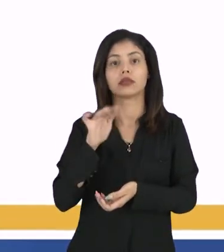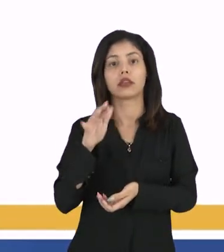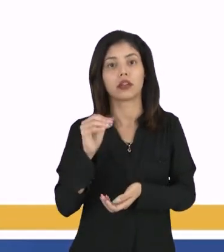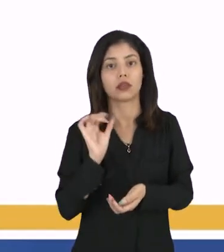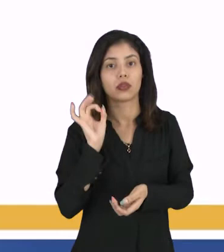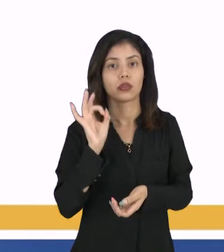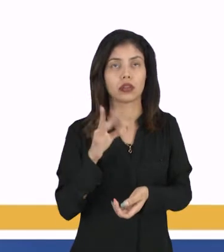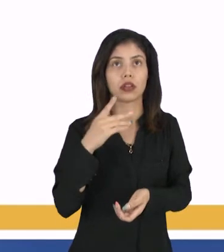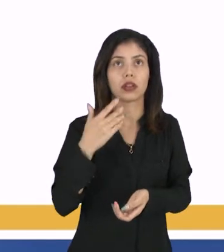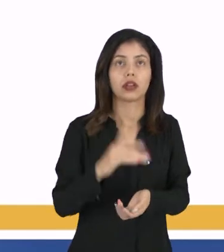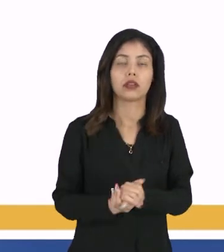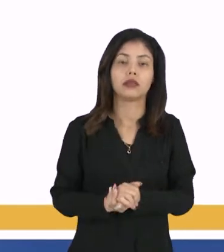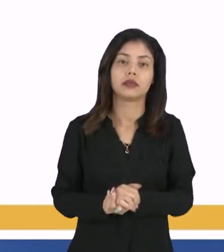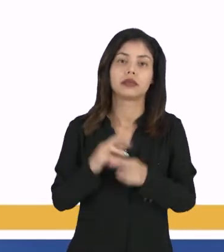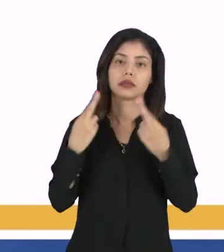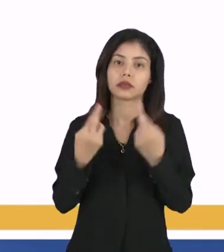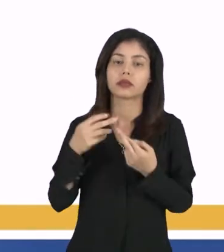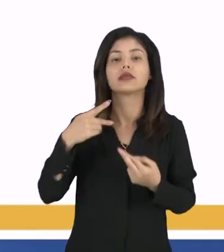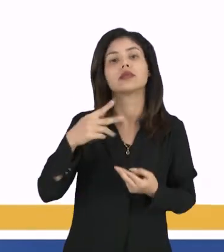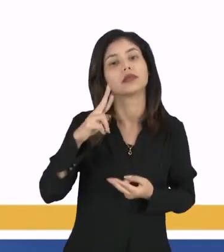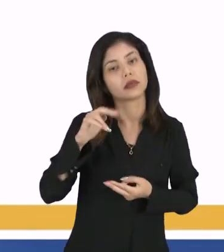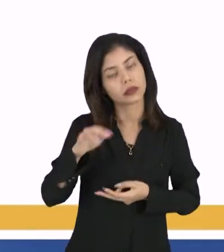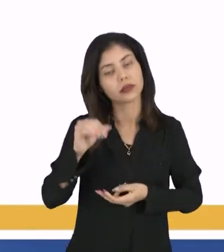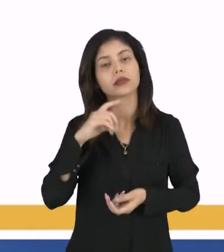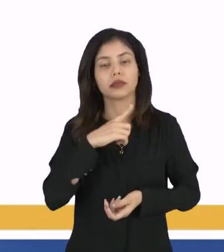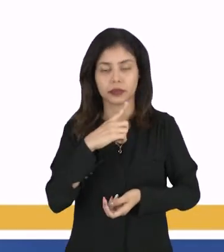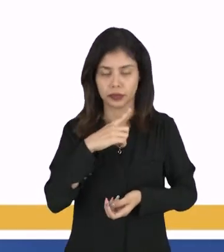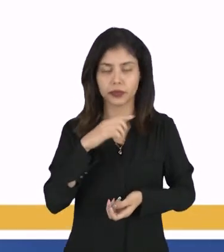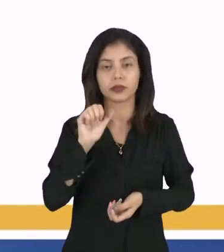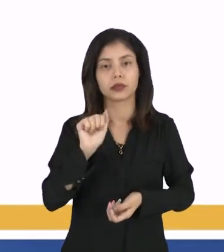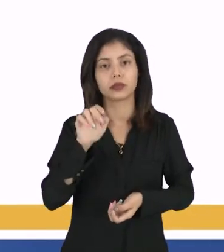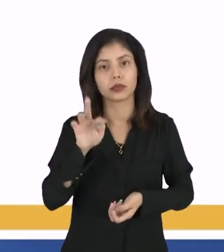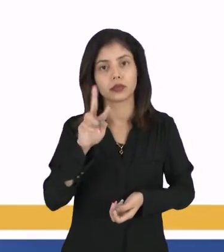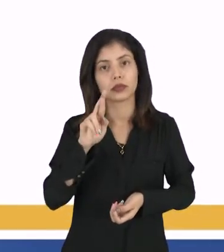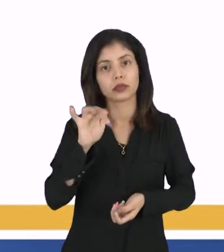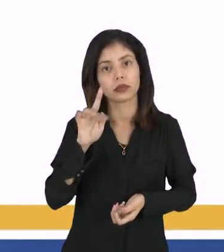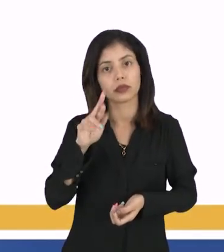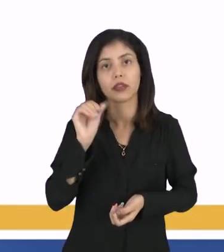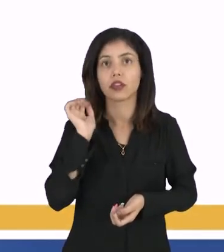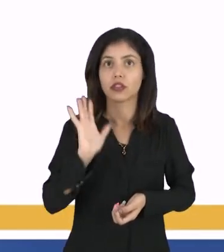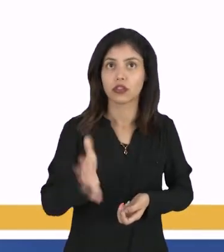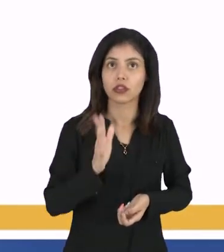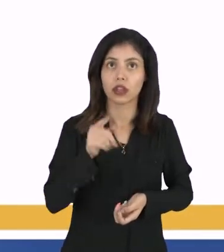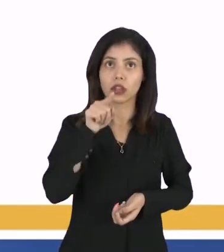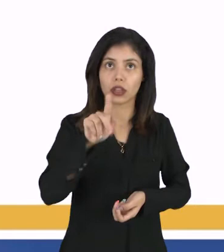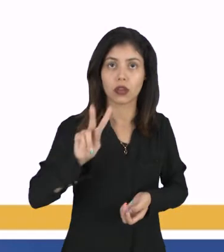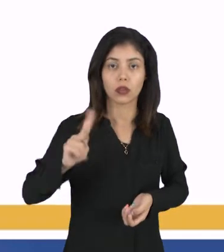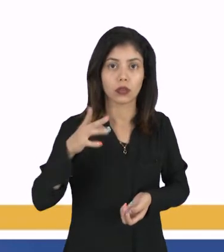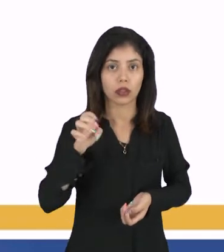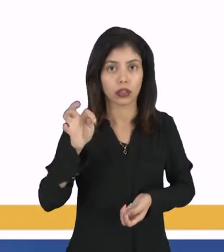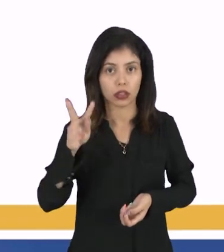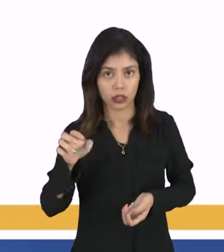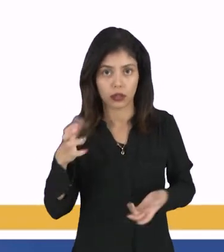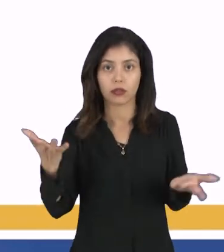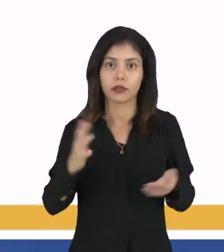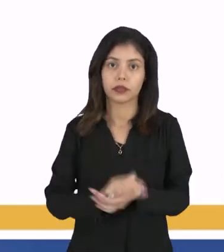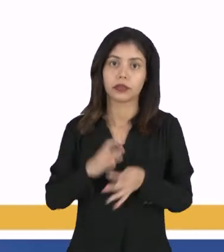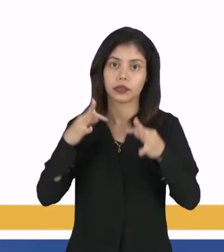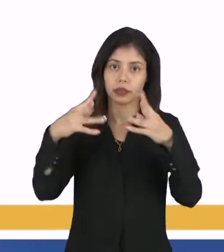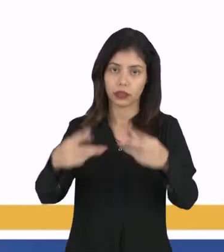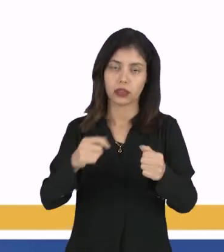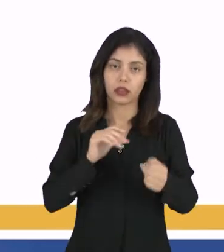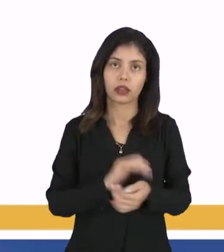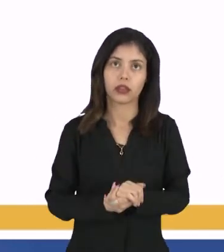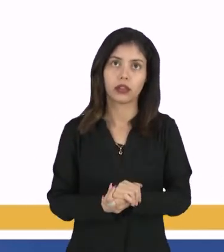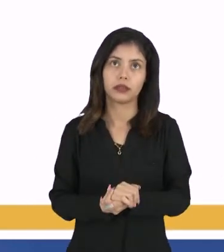tá? Lá no reino protista você tinha seres autótrofos, né, as algas. Já aqui no reino fungi, os fungos, todos